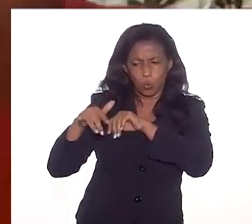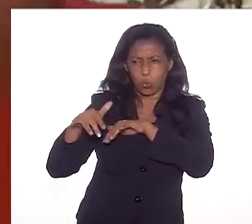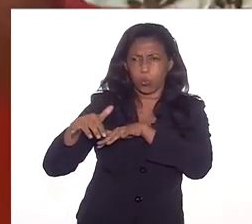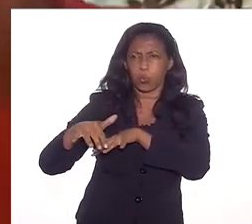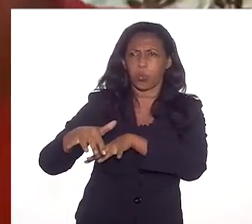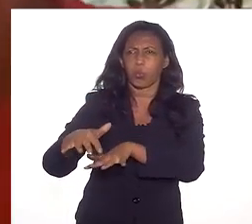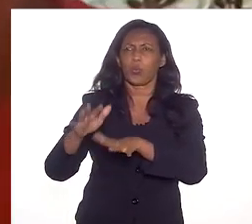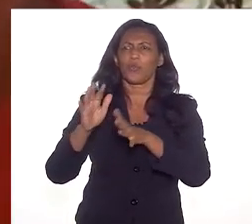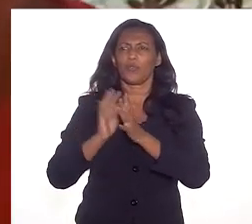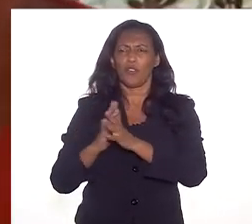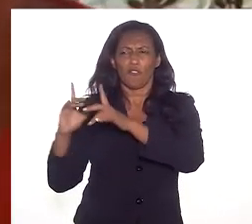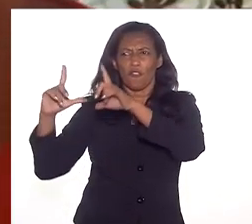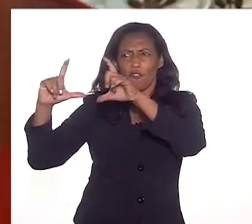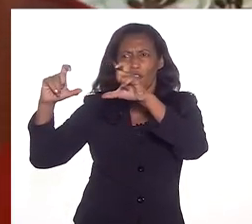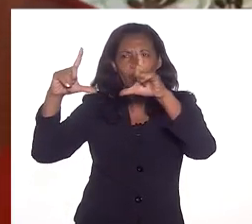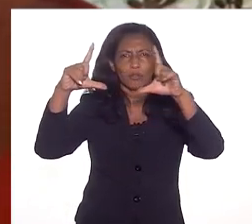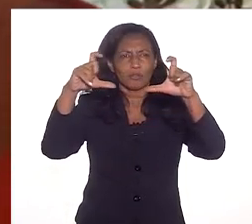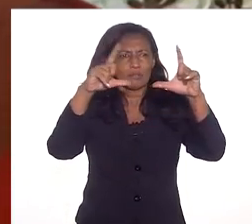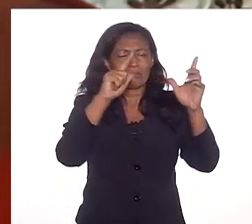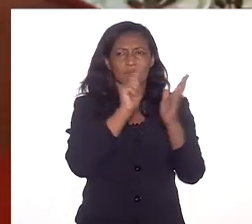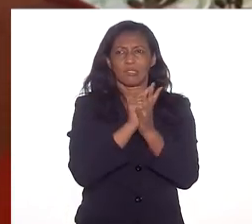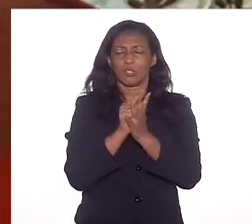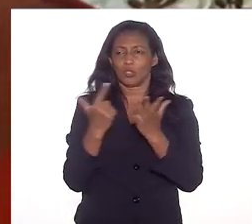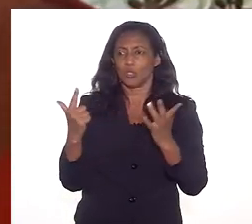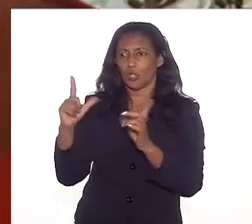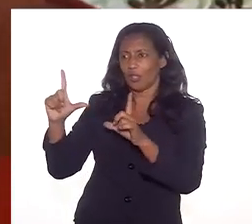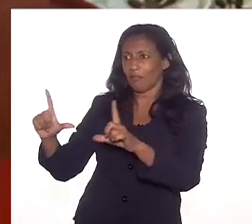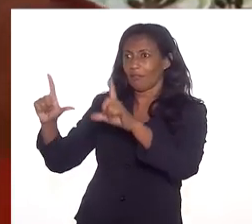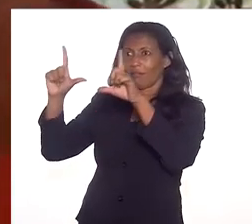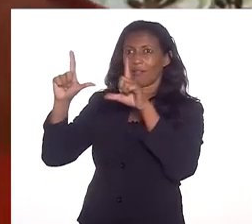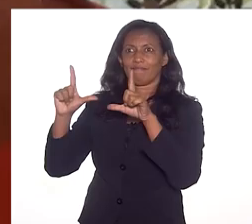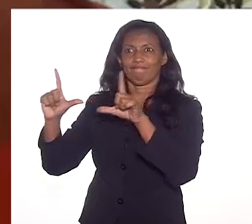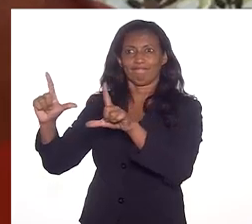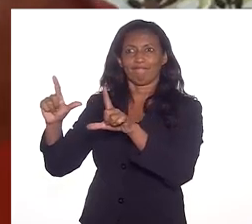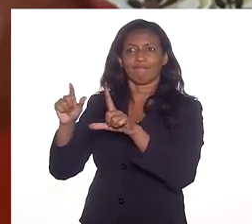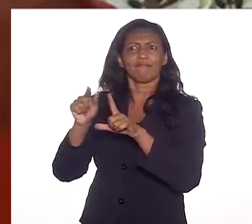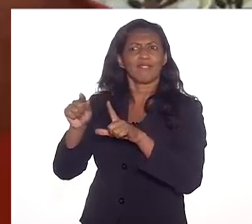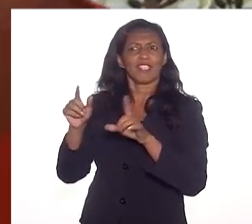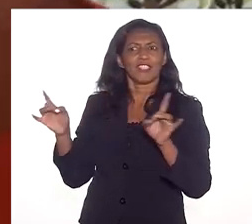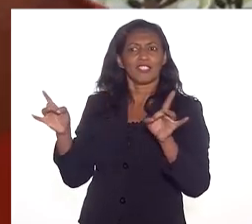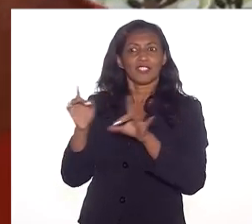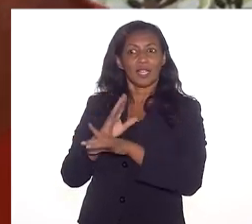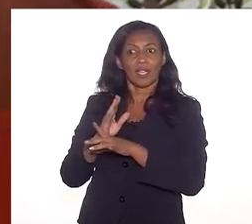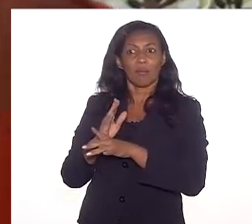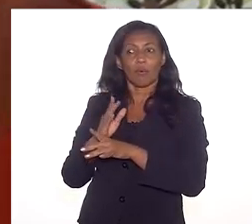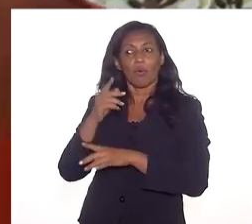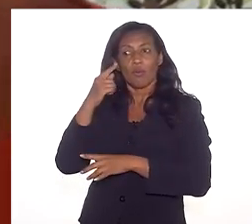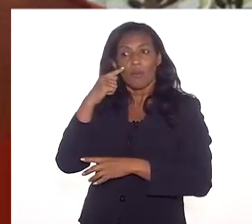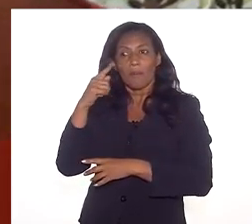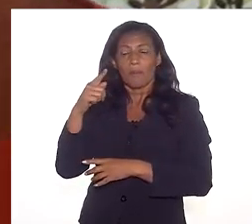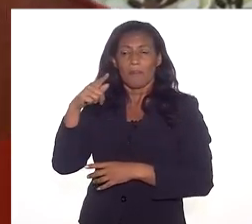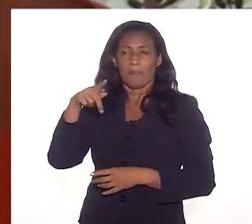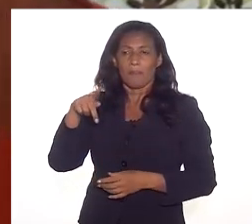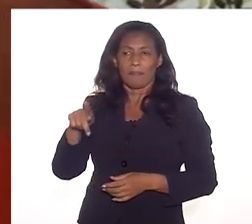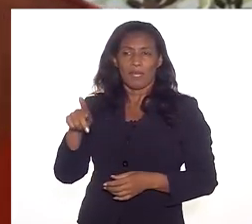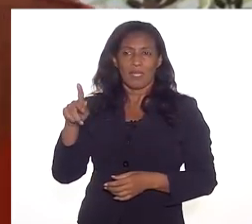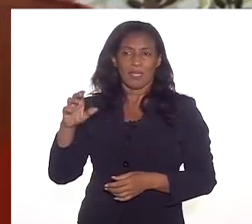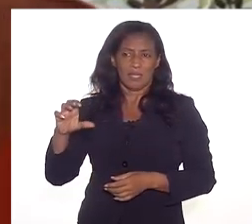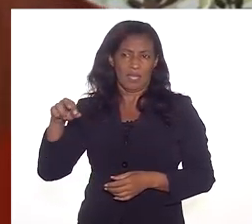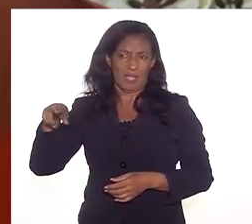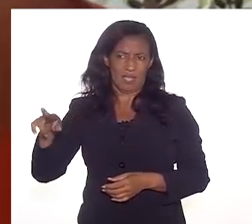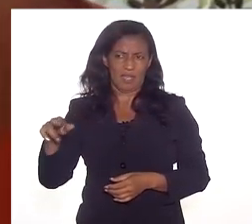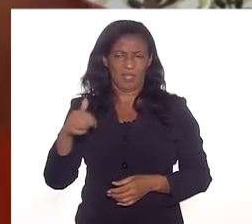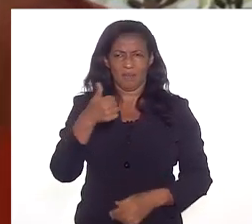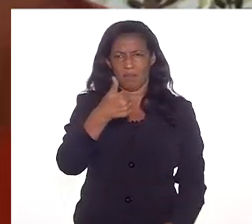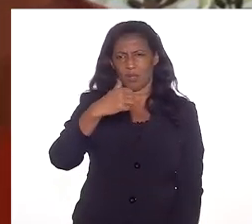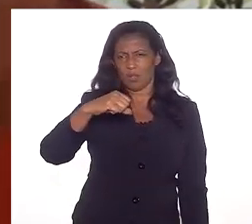naquele... Quando saiu a fotografia lá no jornal, né? A gente acabou indo para o IPCN, isso em